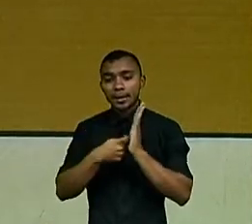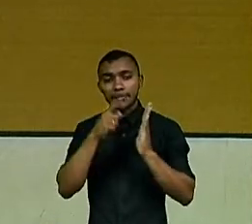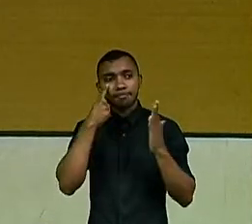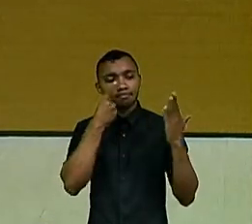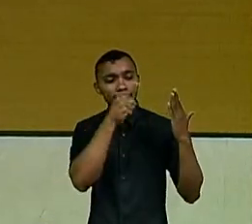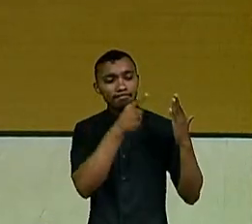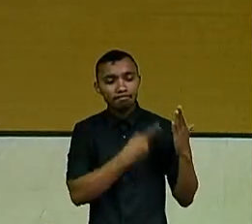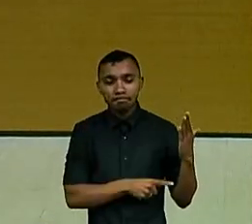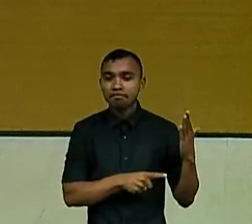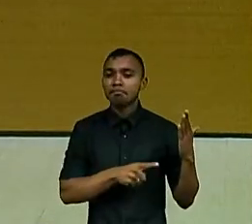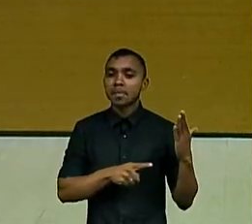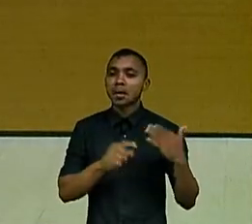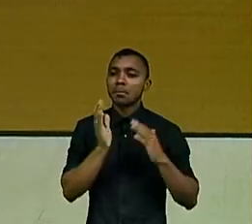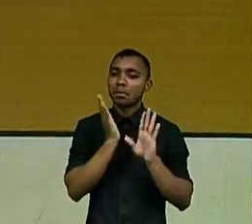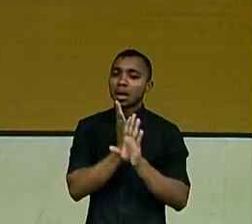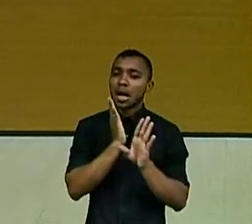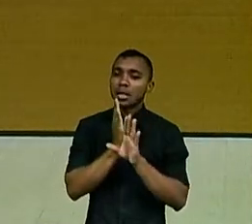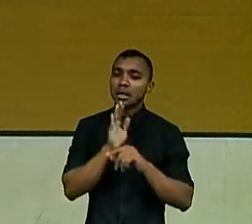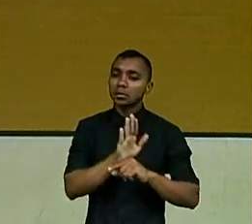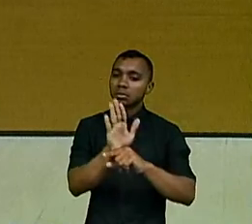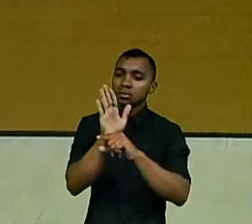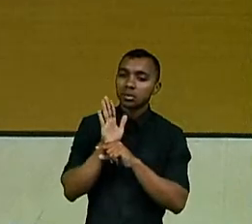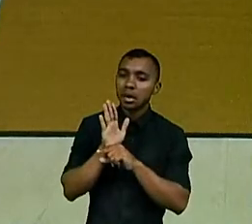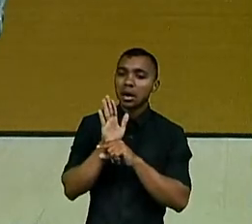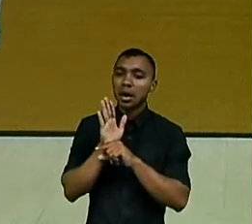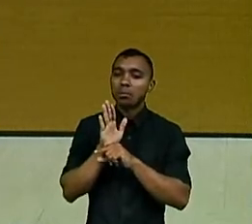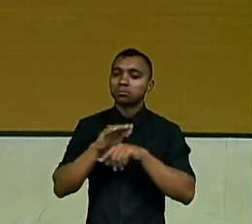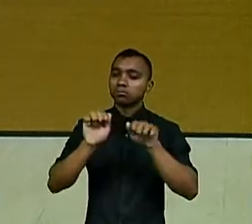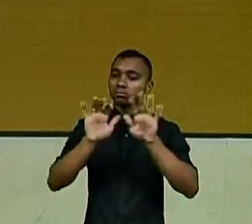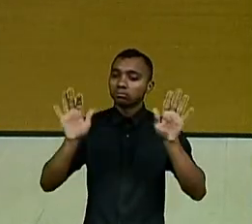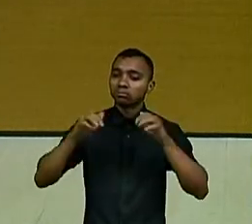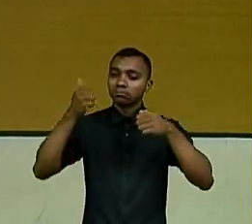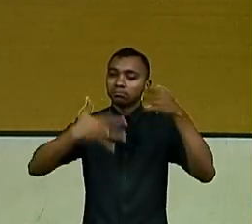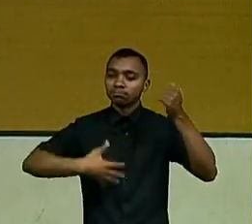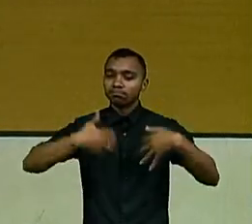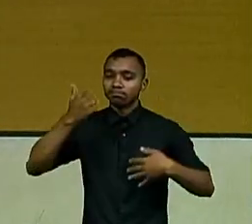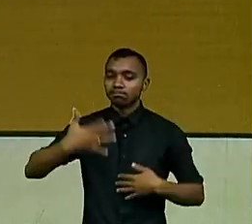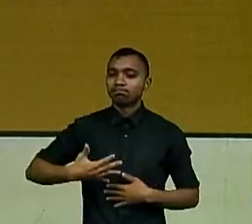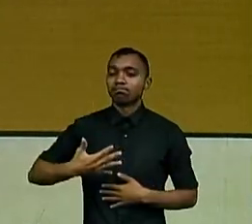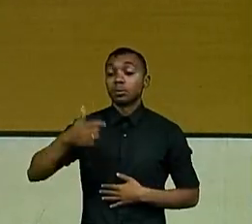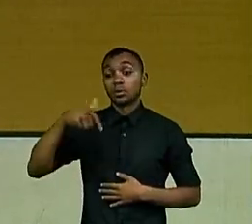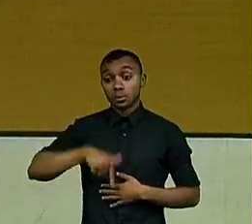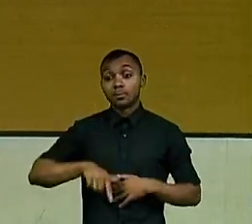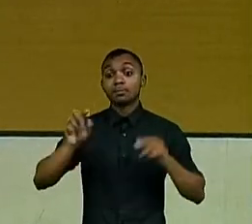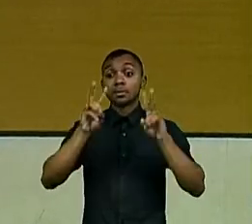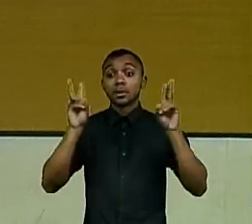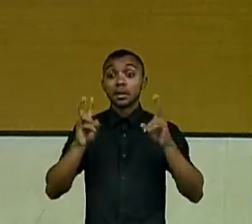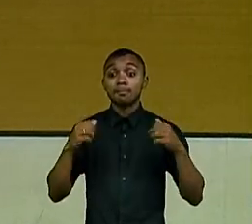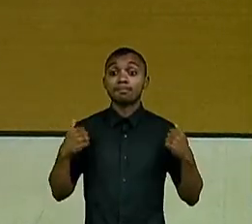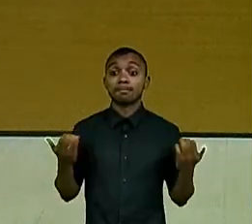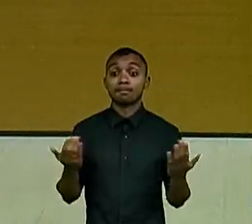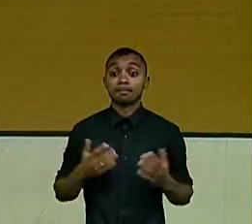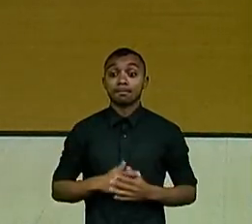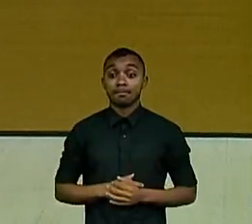de redação vai tirar as dúvidas de vocês para corridas Nações de vocês tá e nós temos hoje mais um tema de redação né